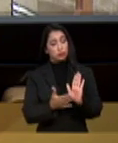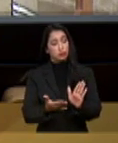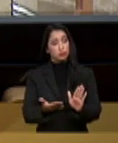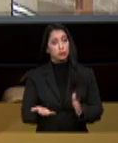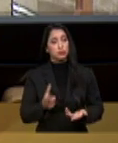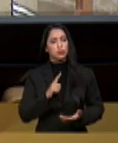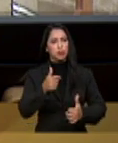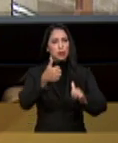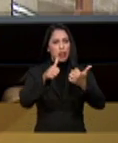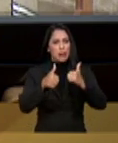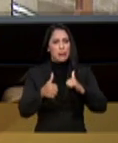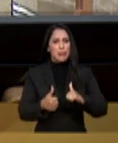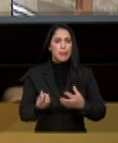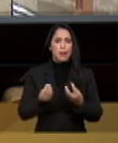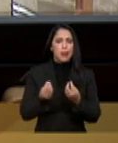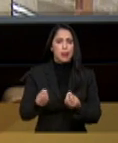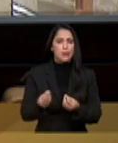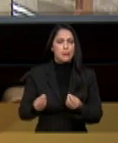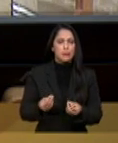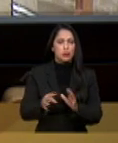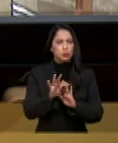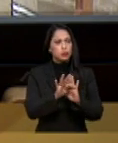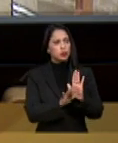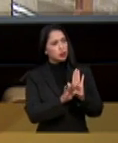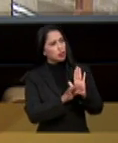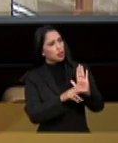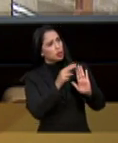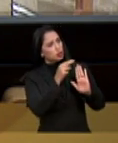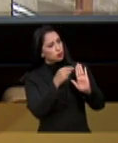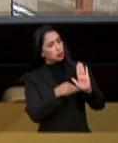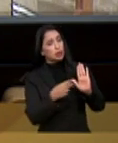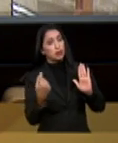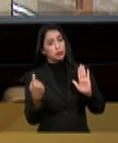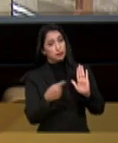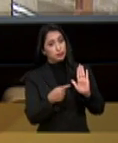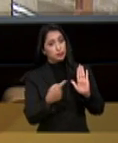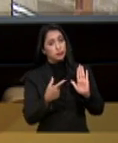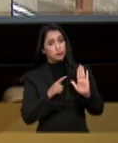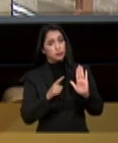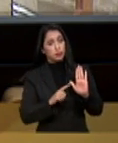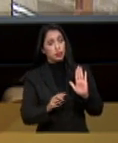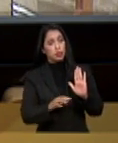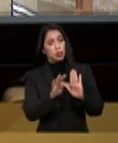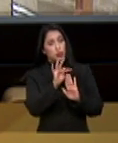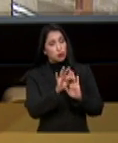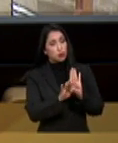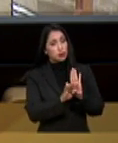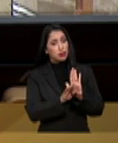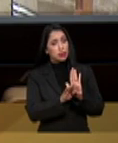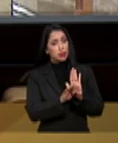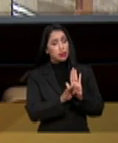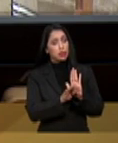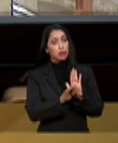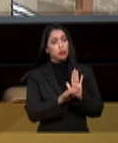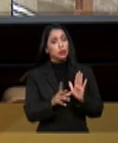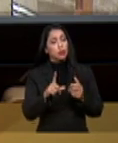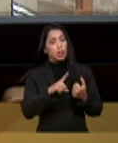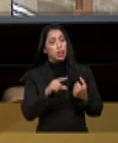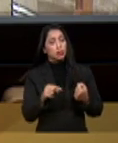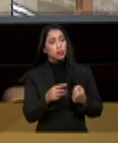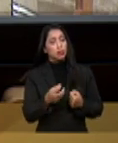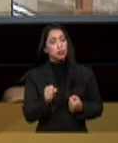Imperioso analisar como se deu a alteração do texto normativo aqui questionado. Em pauta, ADI 4980, requerente PGR. O